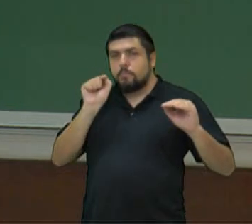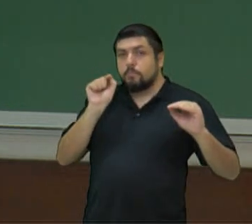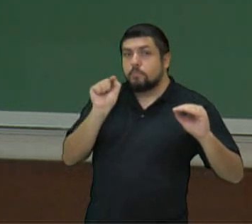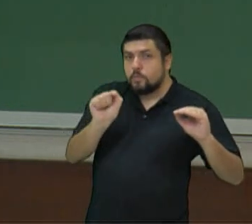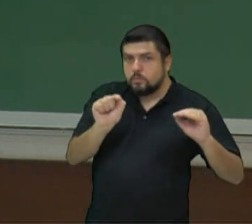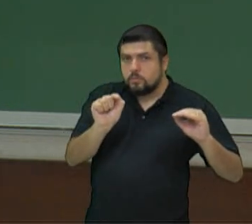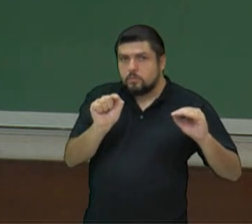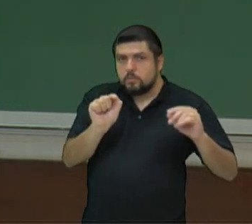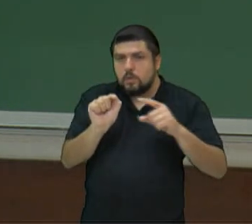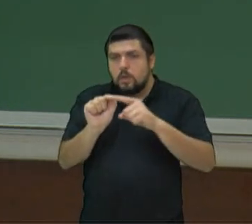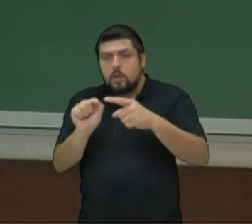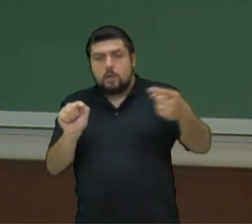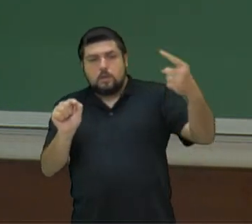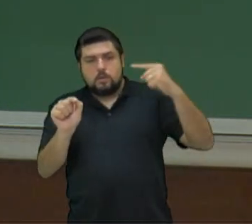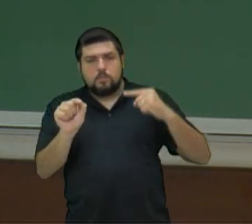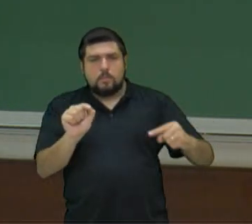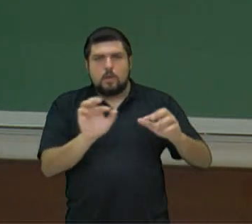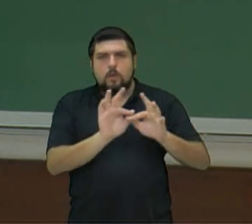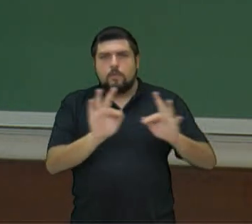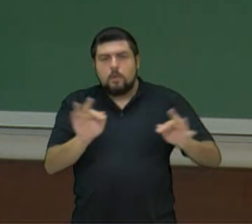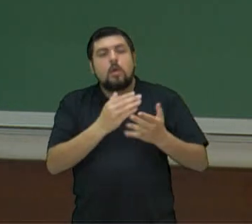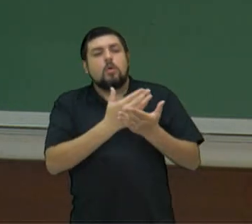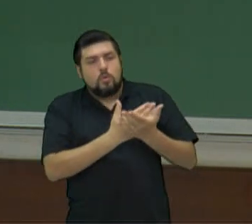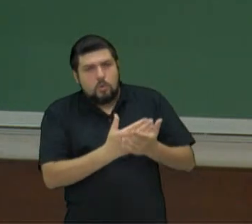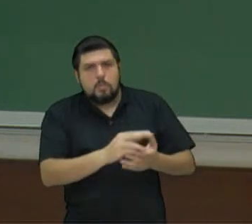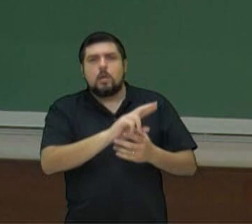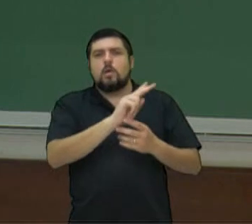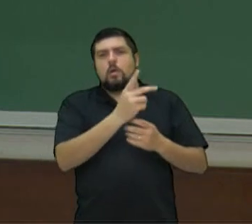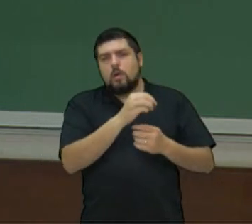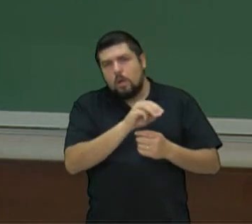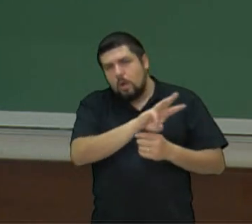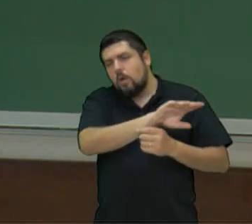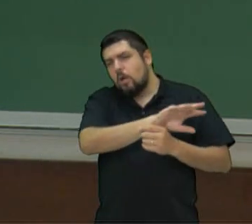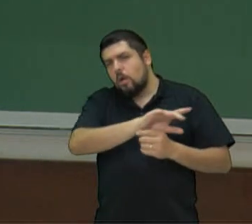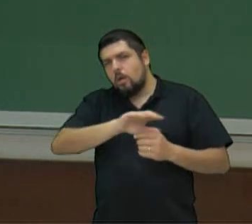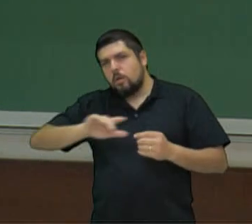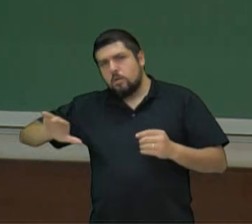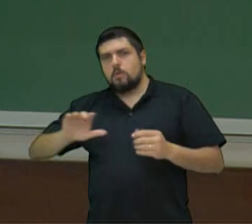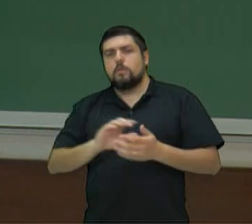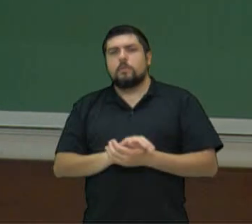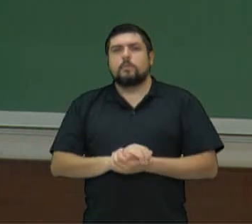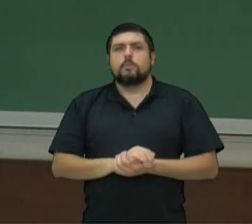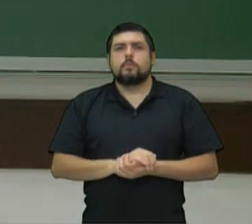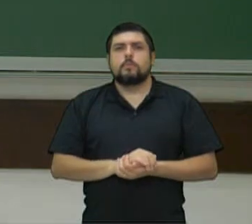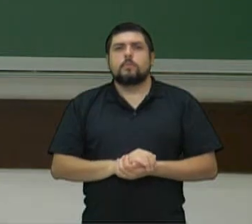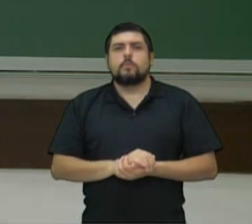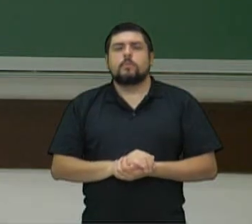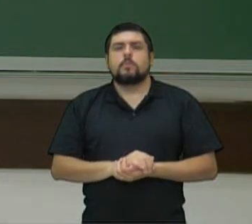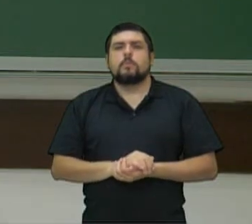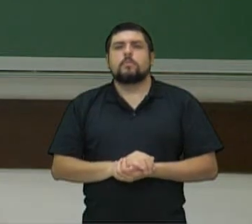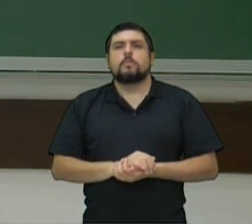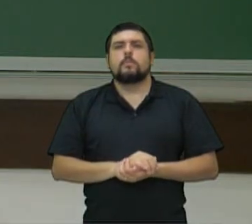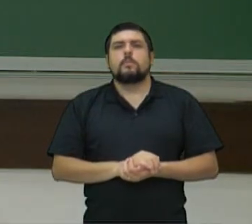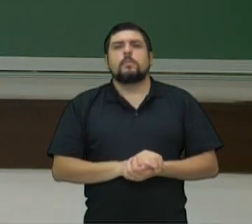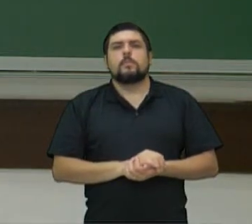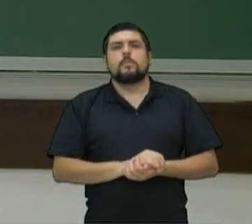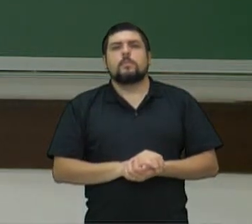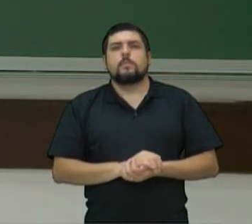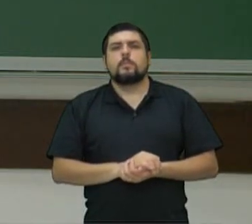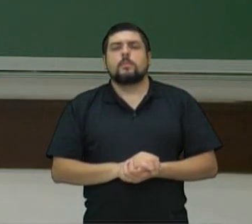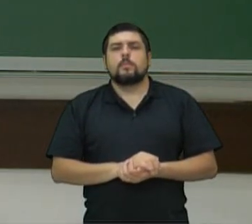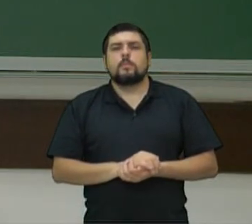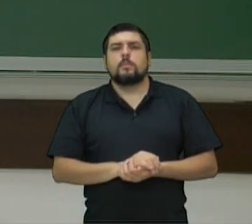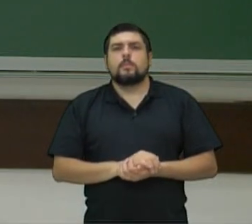com o however. O although e o despite significa apesar de ou embora.